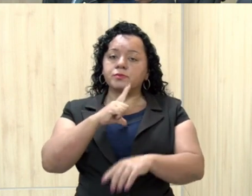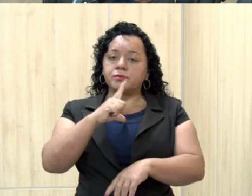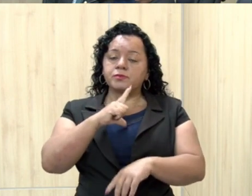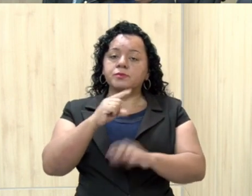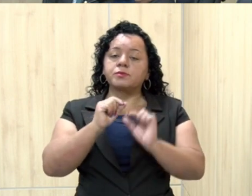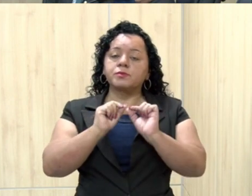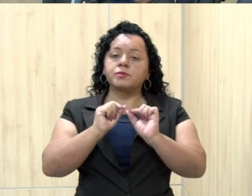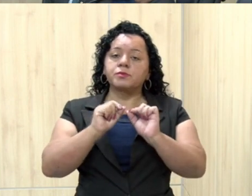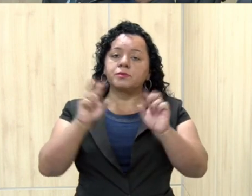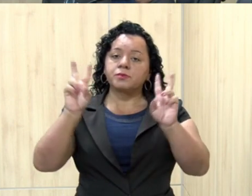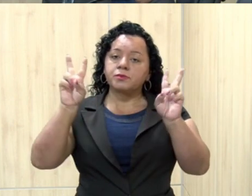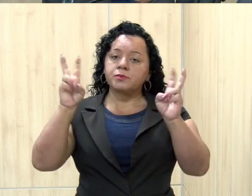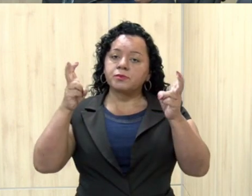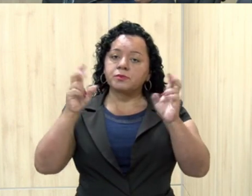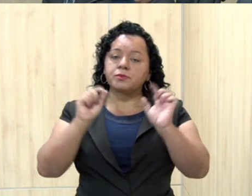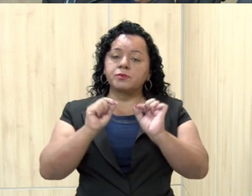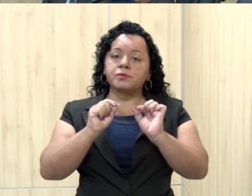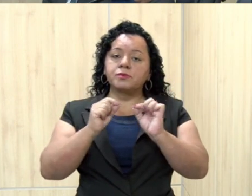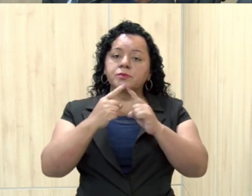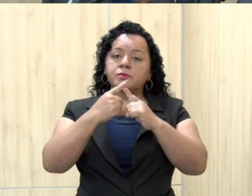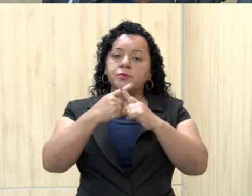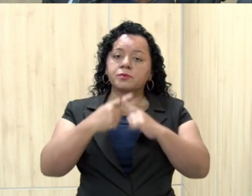concorrente portanto